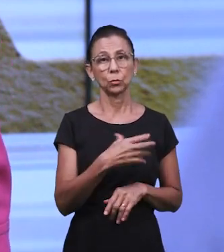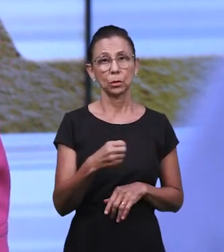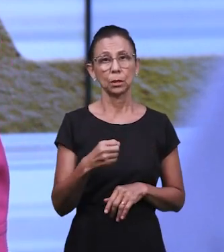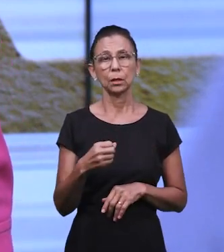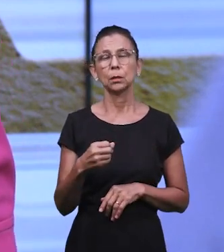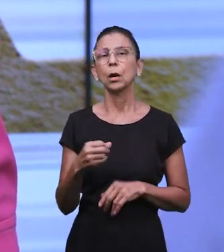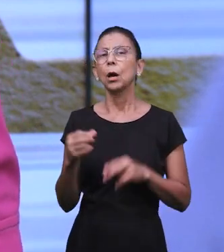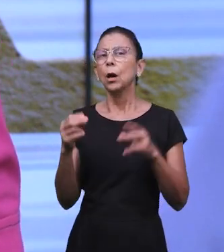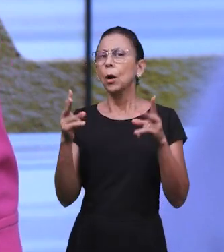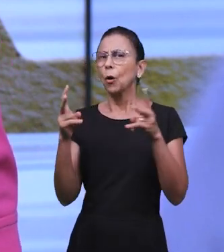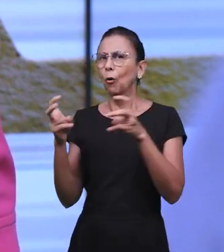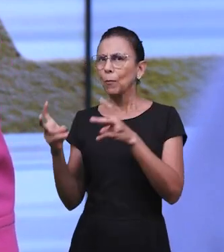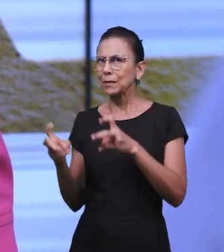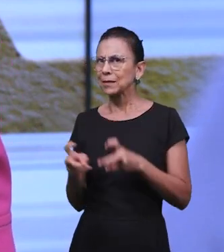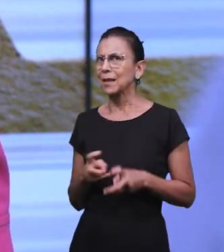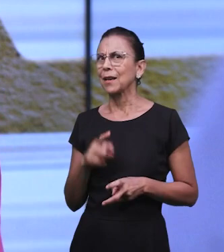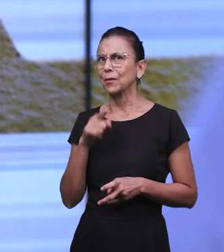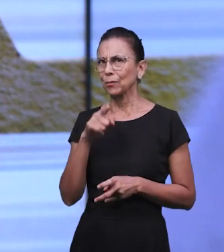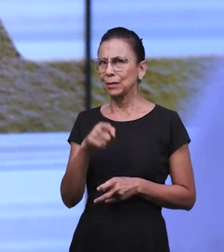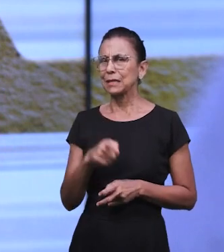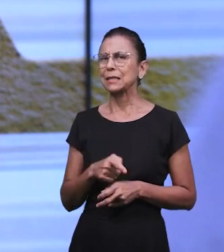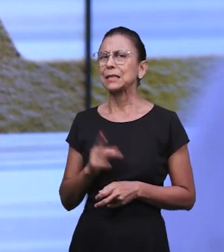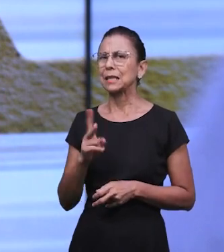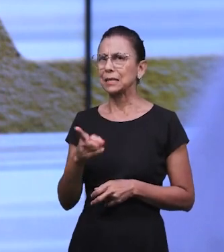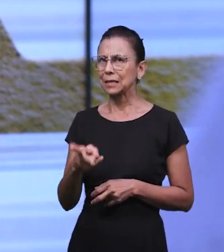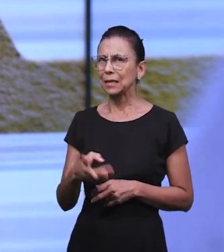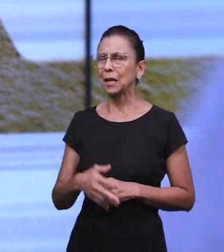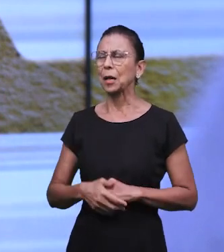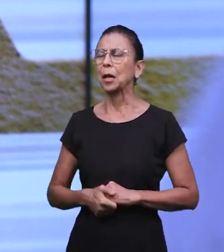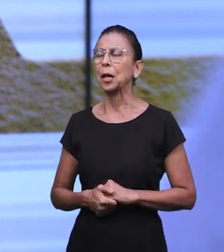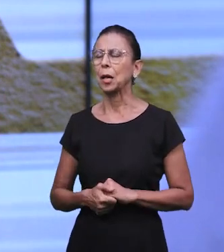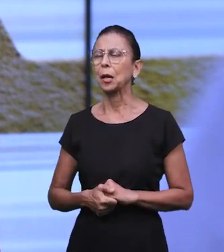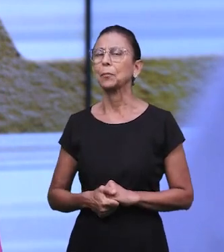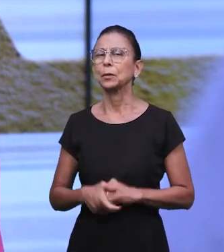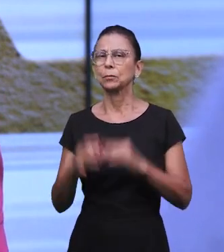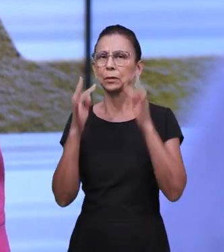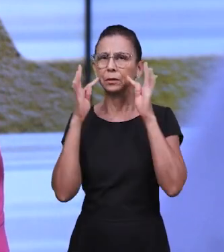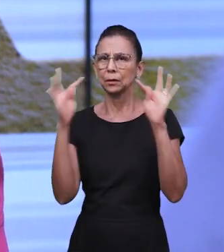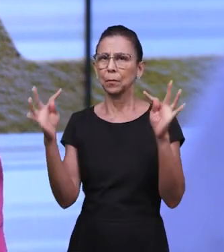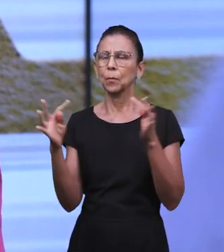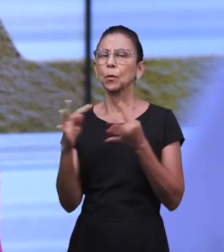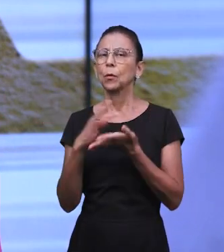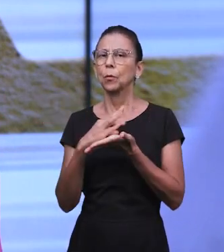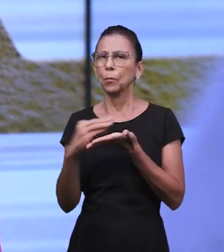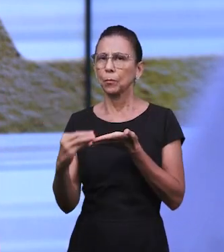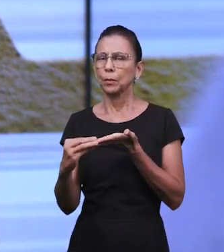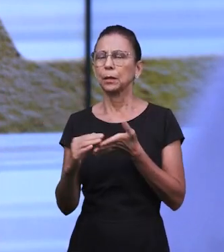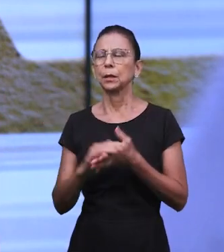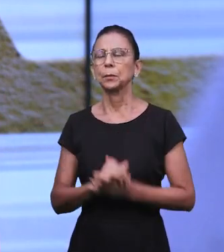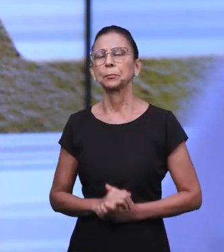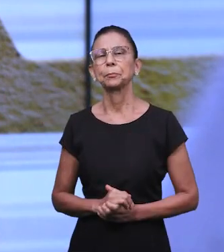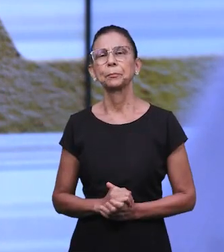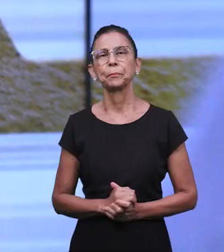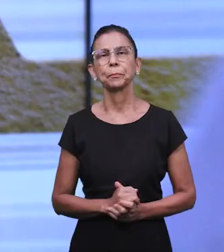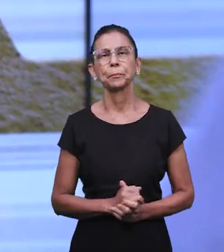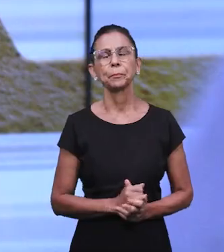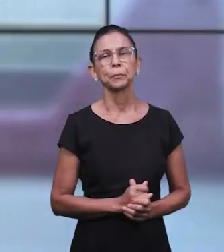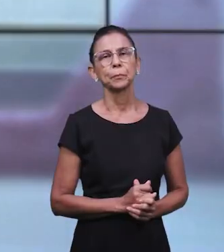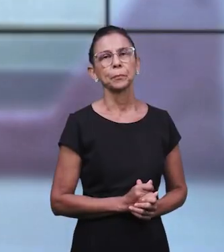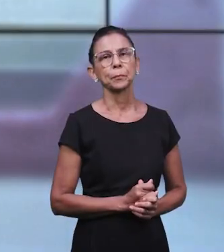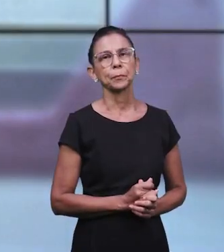todo, levam em consideração o que fazemos e seguem o nosso exemplo. Qual exemplo temos para os nossos